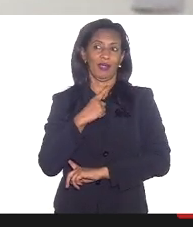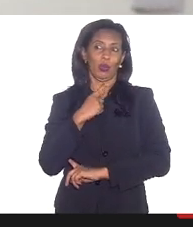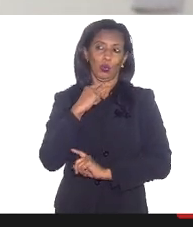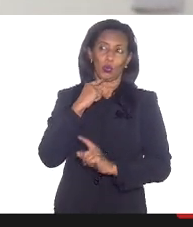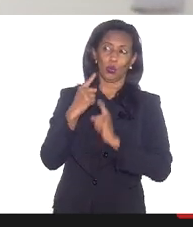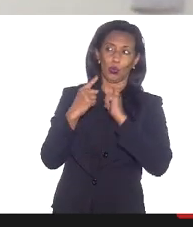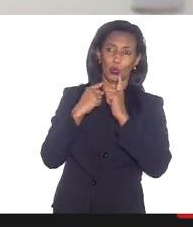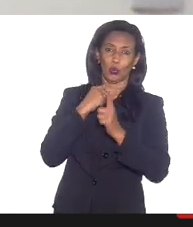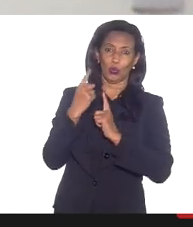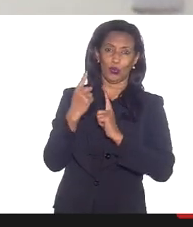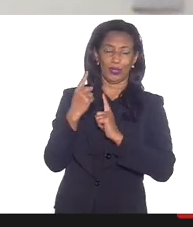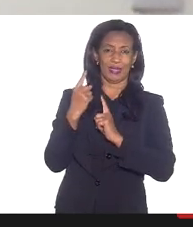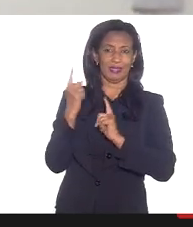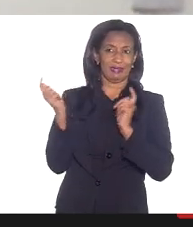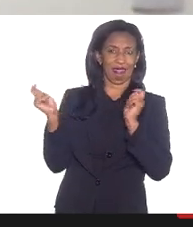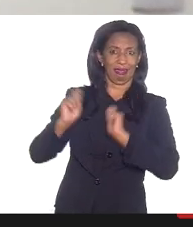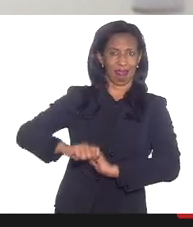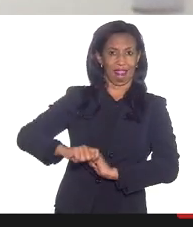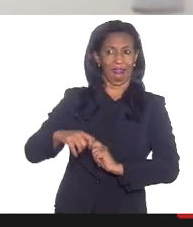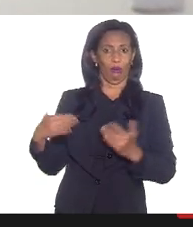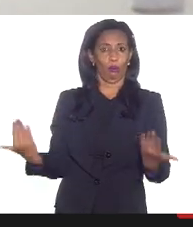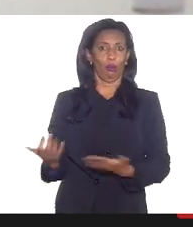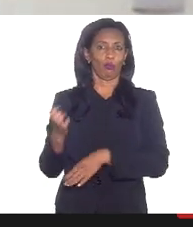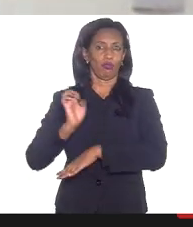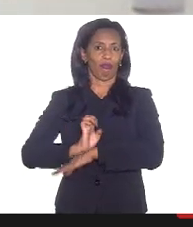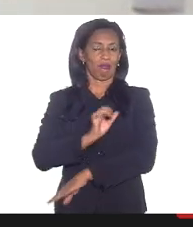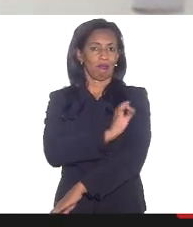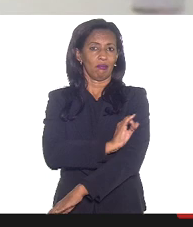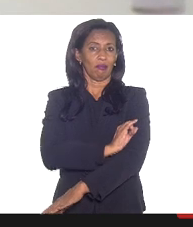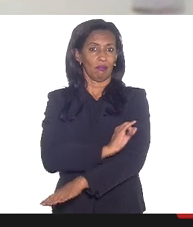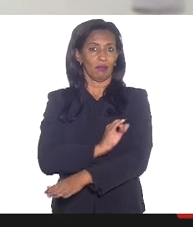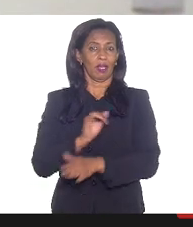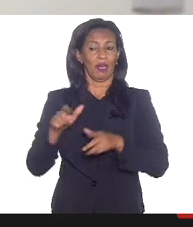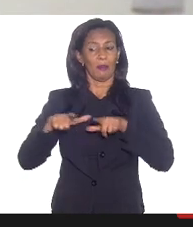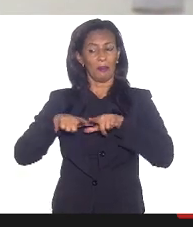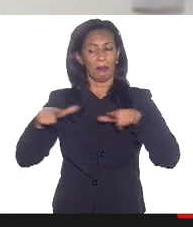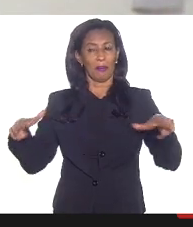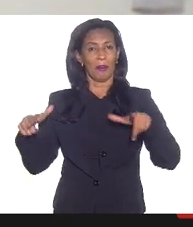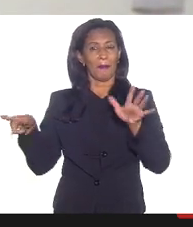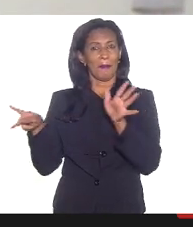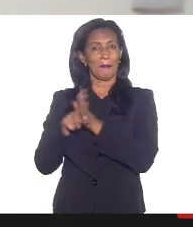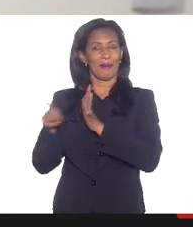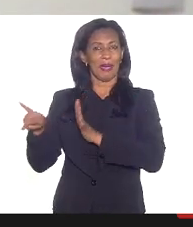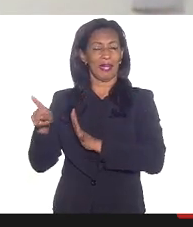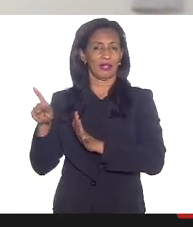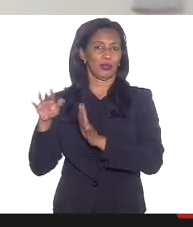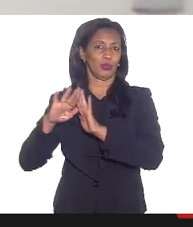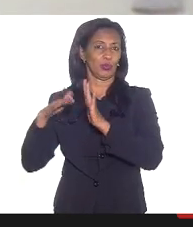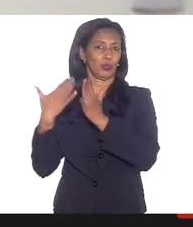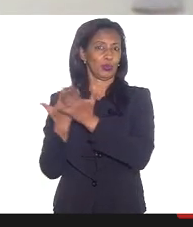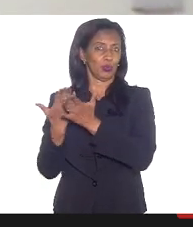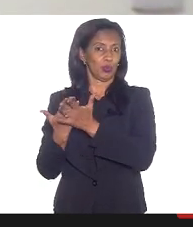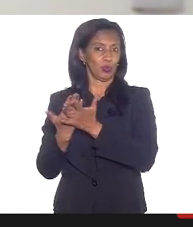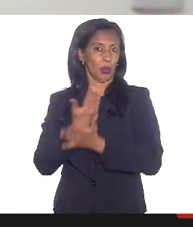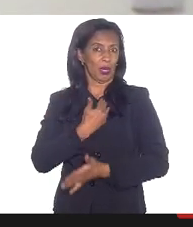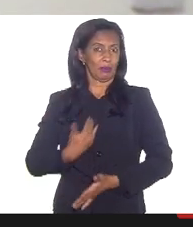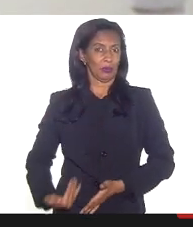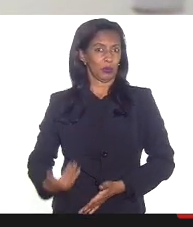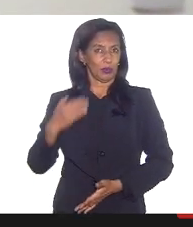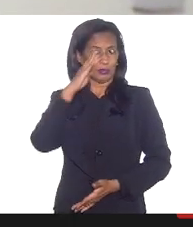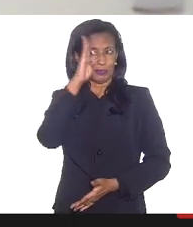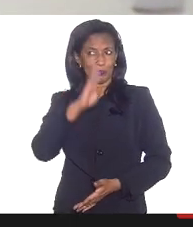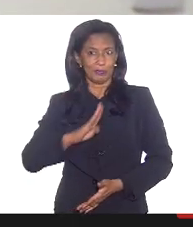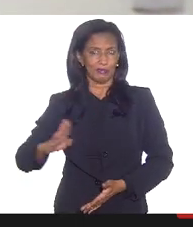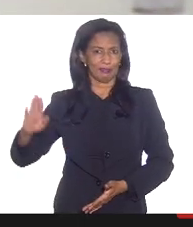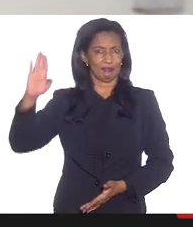se há condições, hoje, no estado do Rio de Janeiro, da maior parte das escolas públicas do Brasil, de fato se promover uma